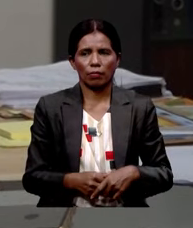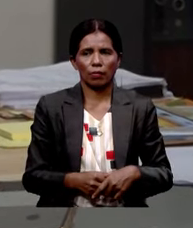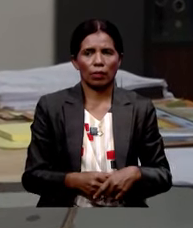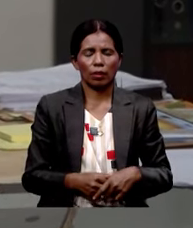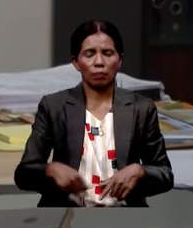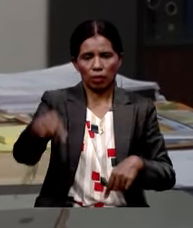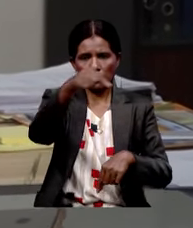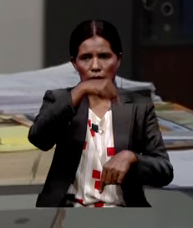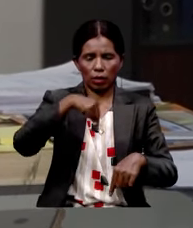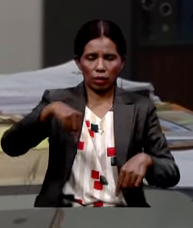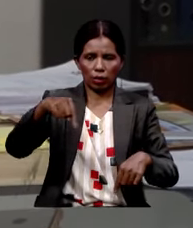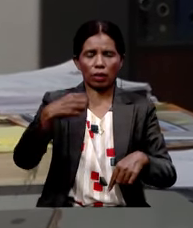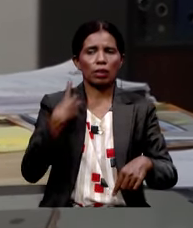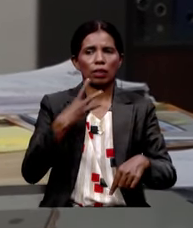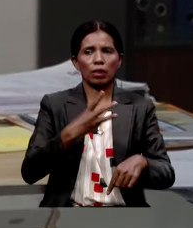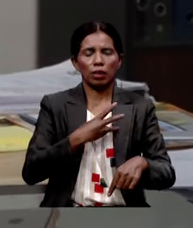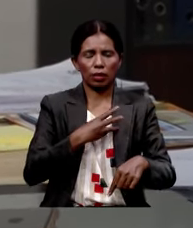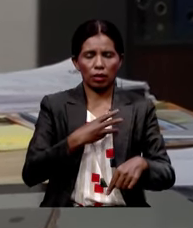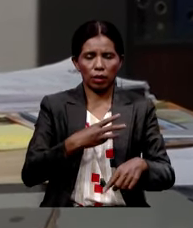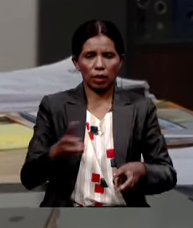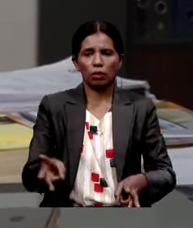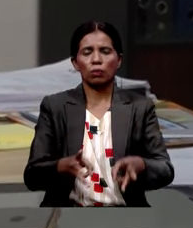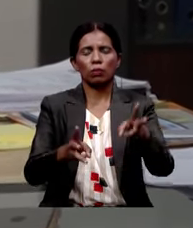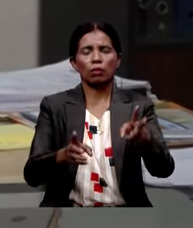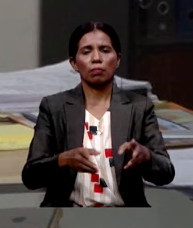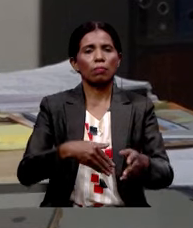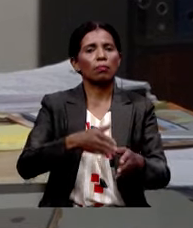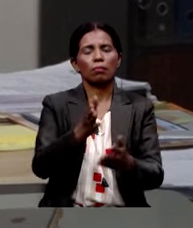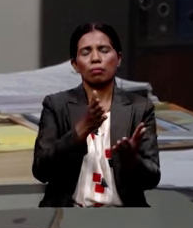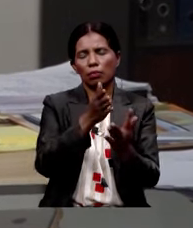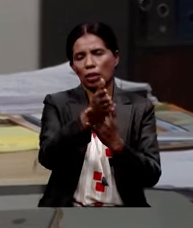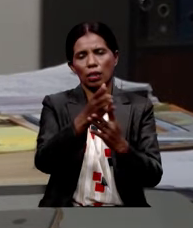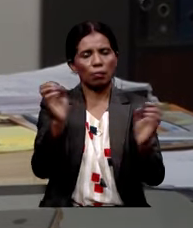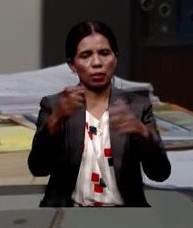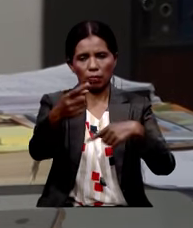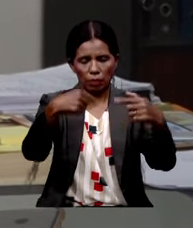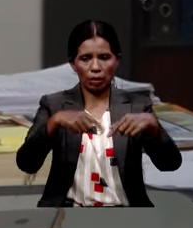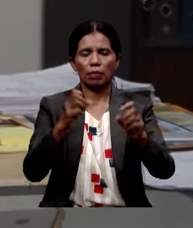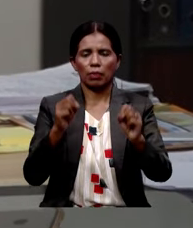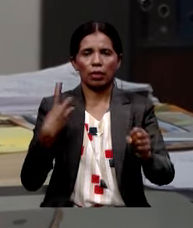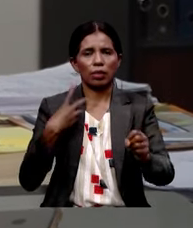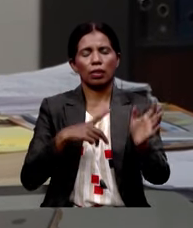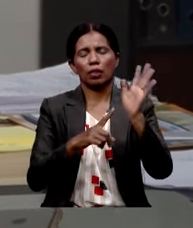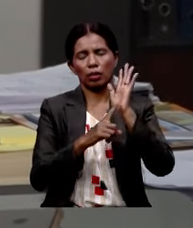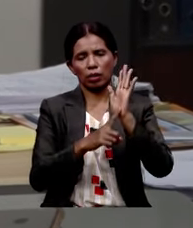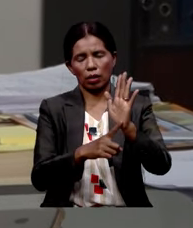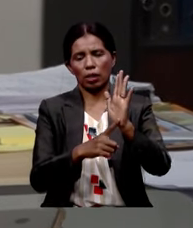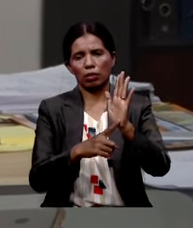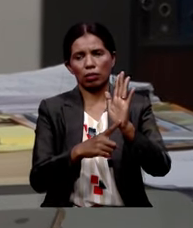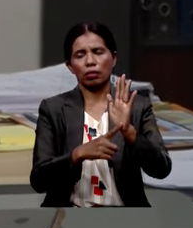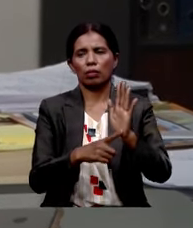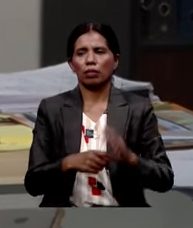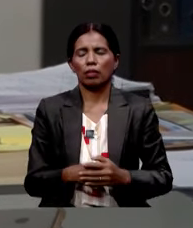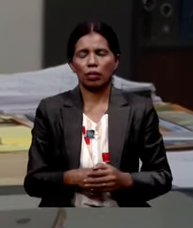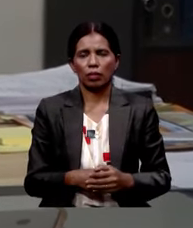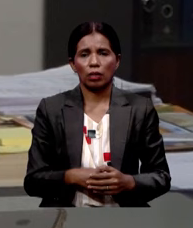halte né, ita satu jalur red, bala bela, também mas que ia sinais ita monta ia rotunda nem vai,